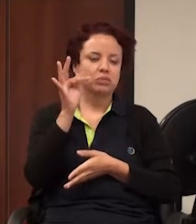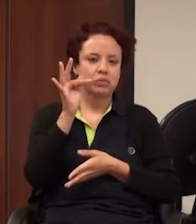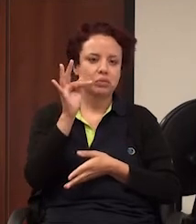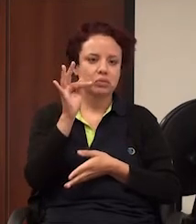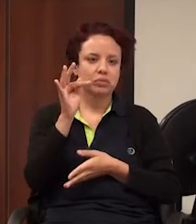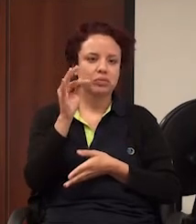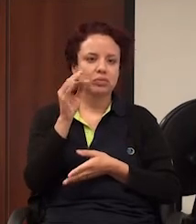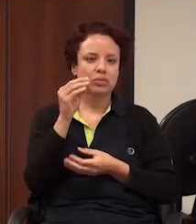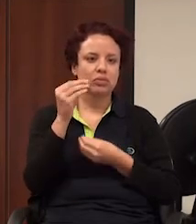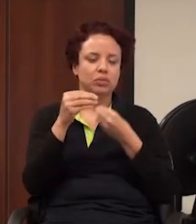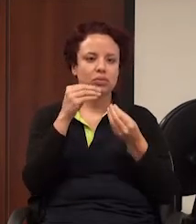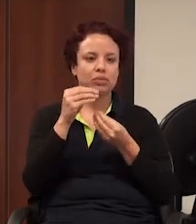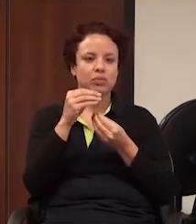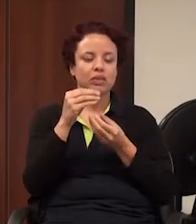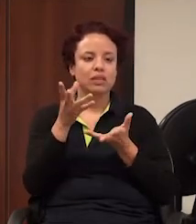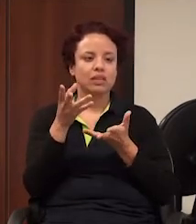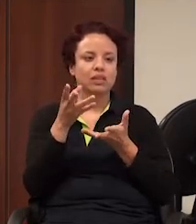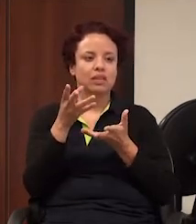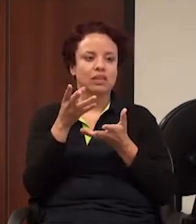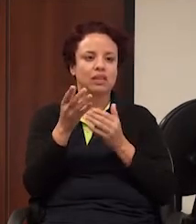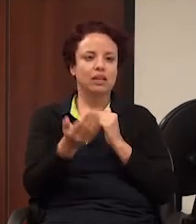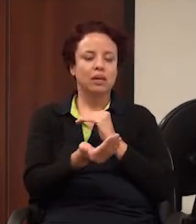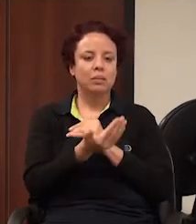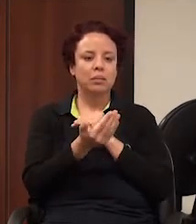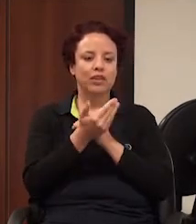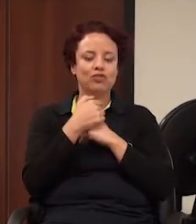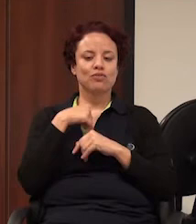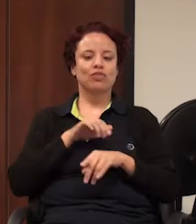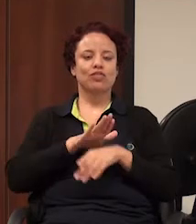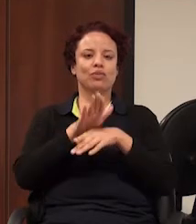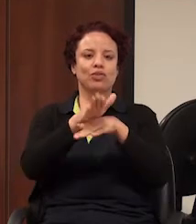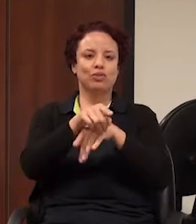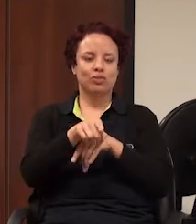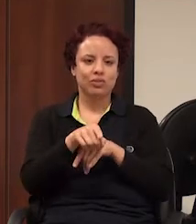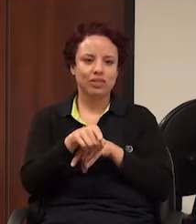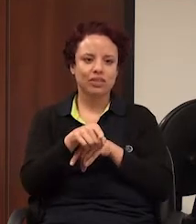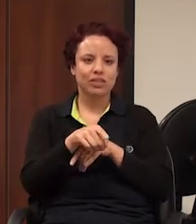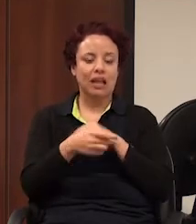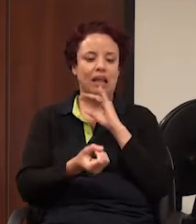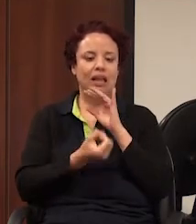do tropa de elite, né? Me ajude a te ajudar. Né? Criam-se as